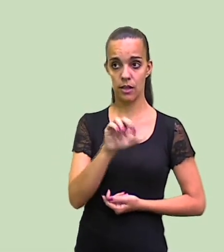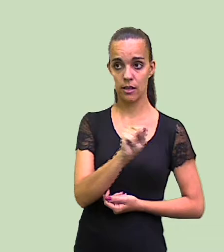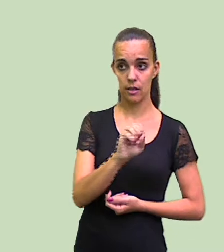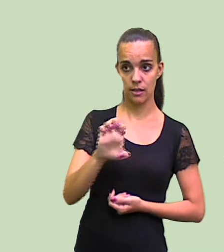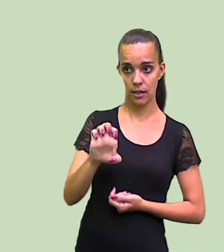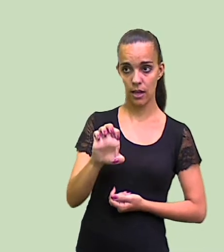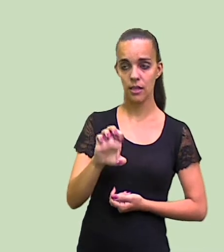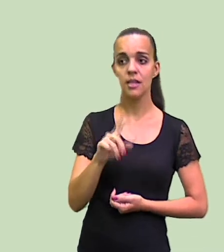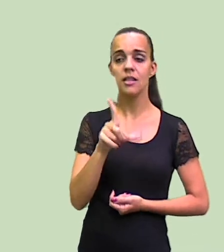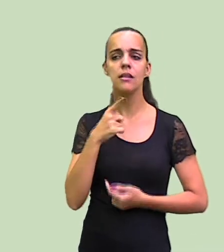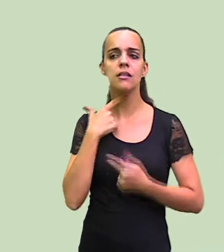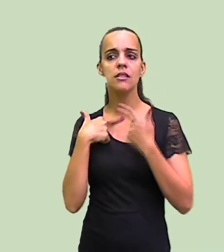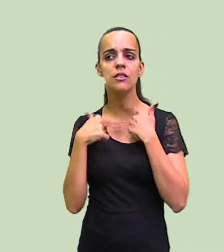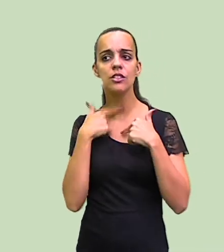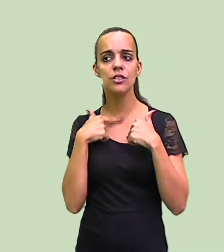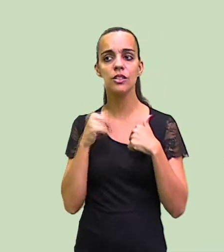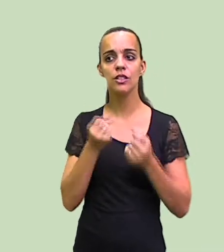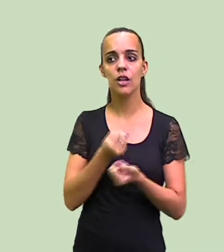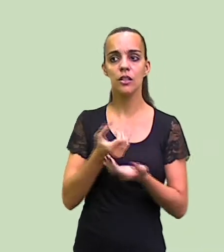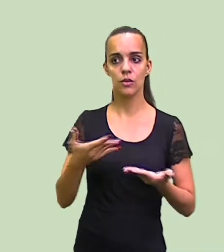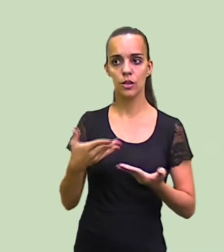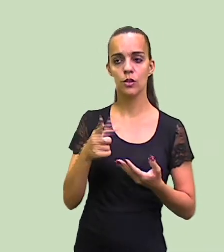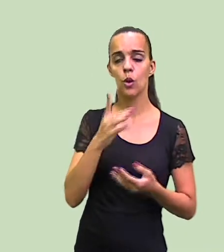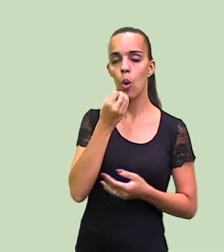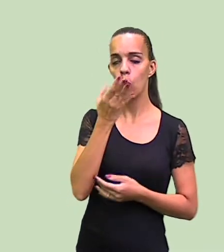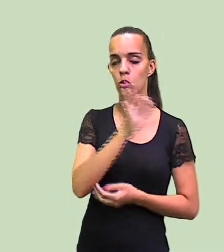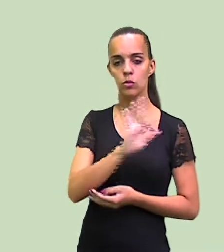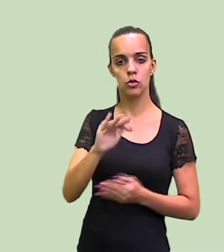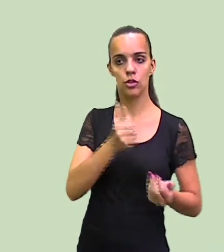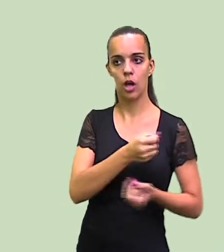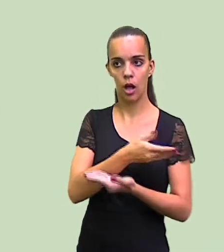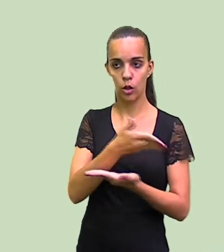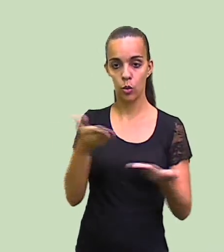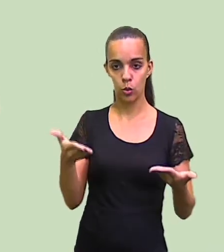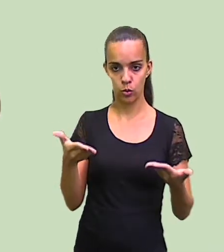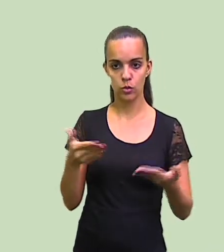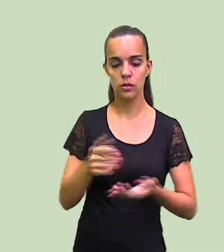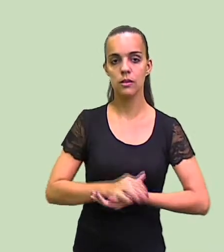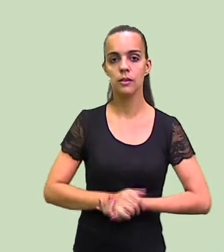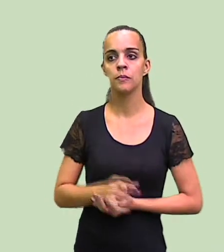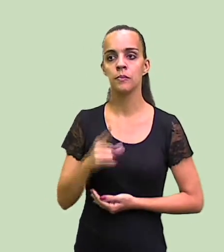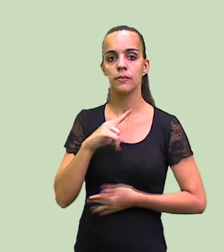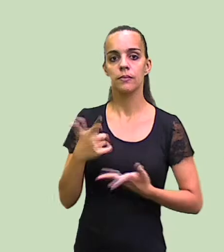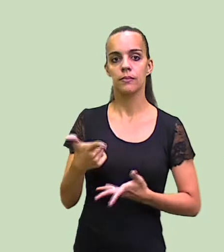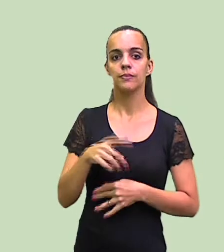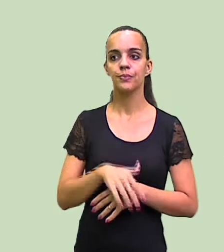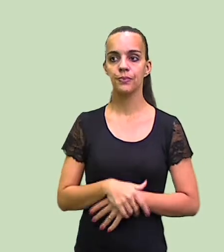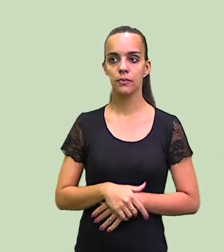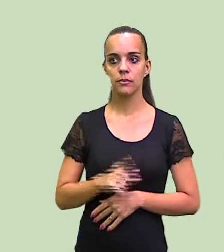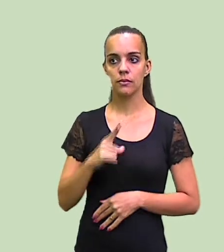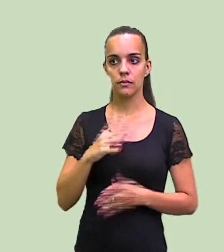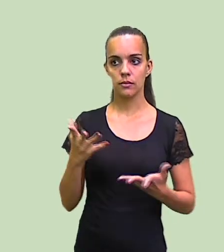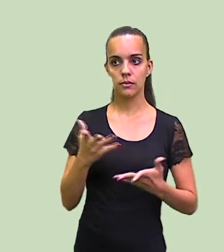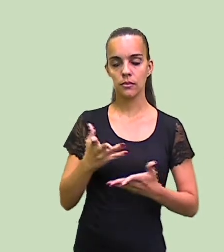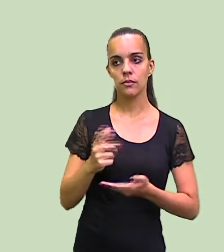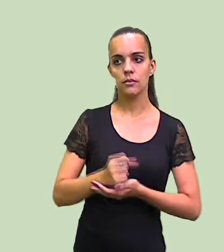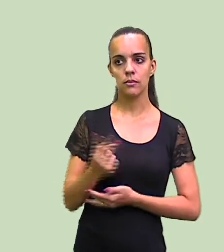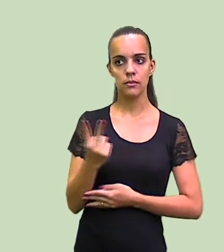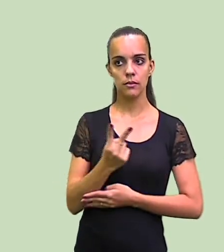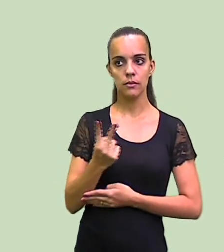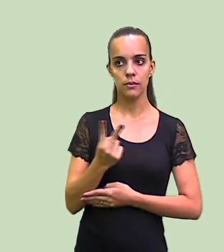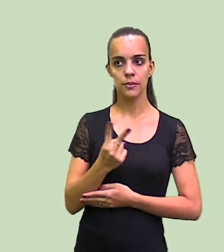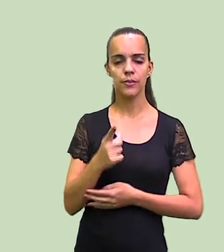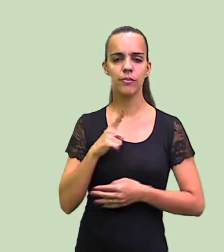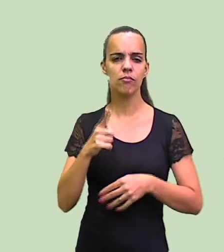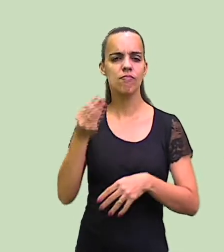quem deseja um ótimo dia a todos, sem a crase. Certo? Pessoal, com esses dois